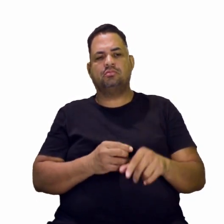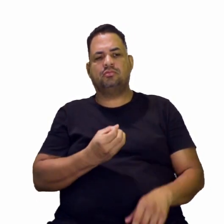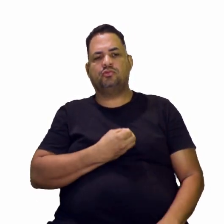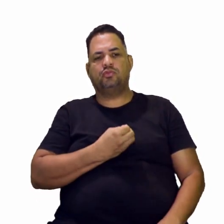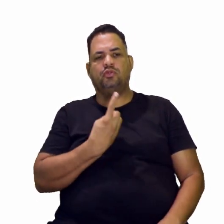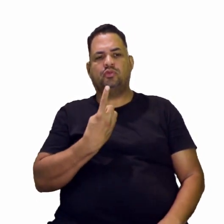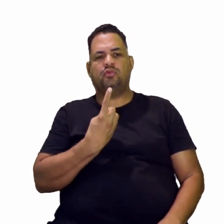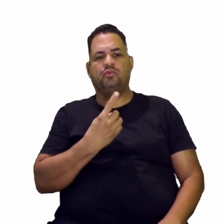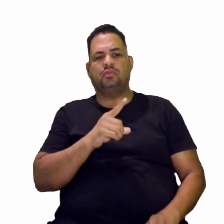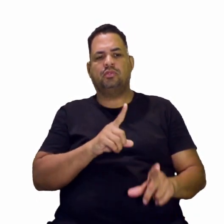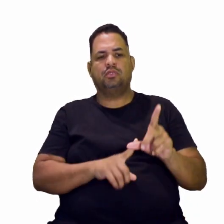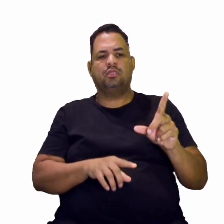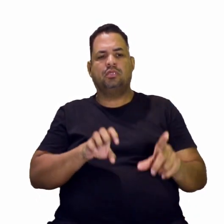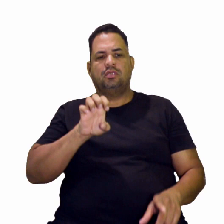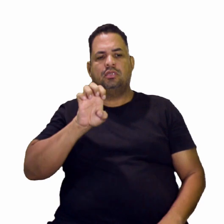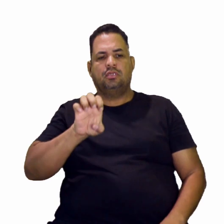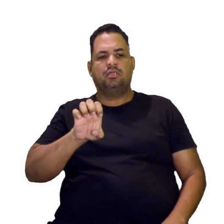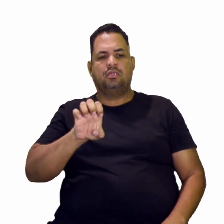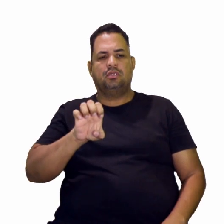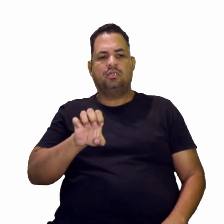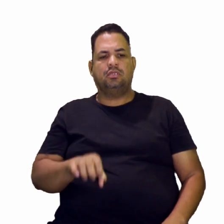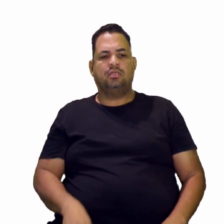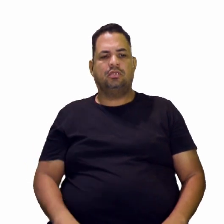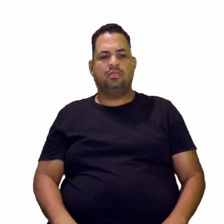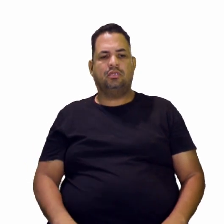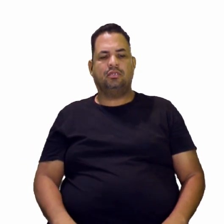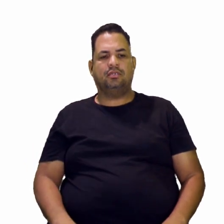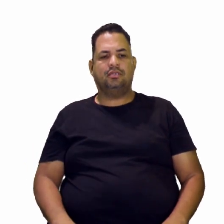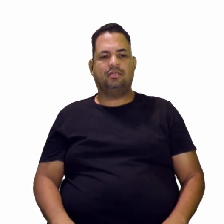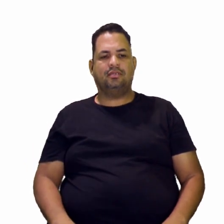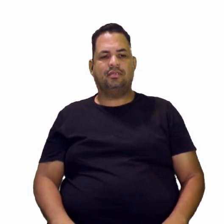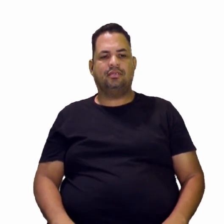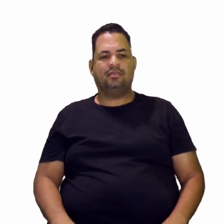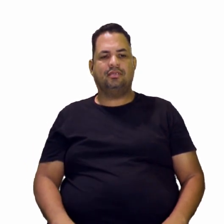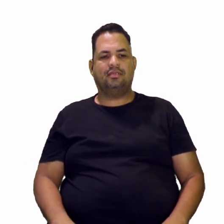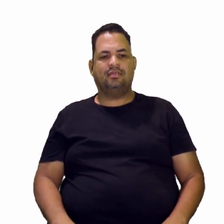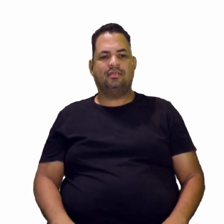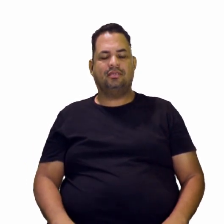1, letra E, de eita.